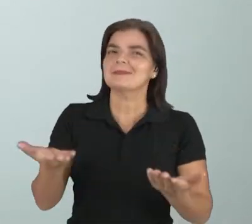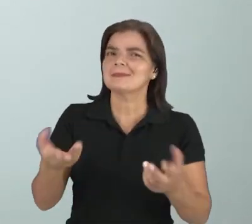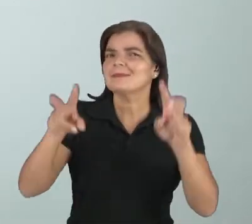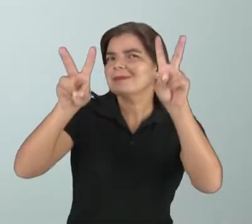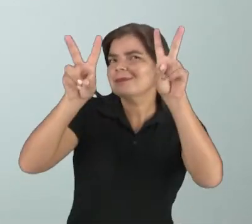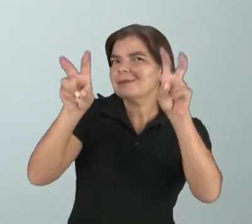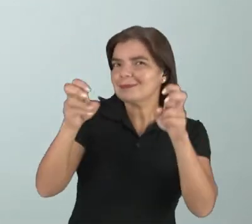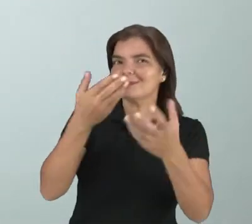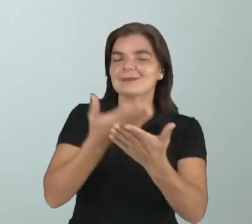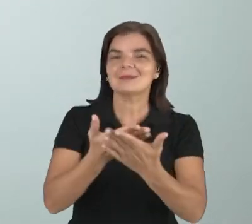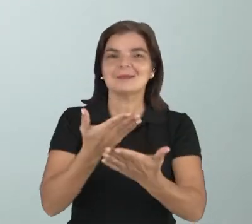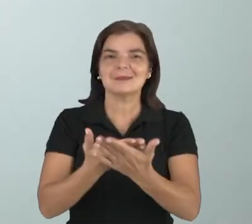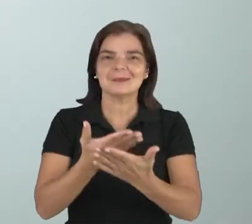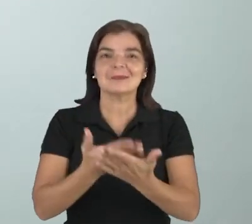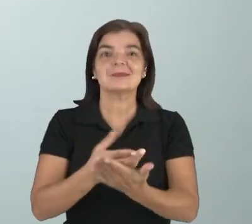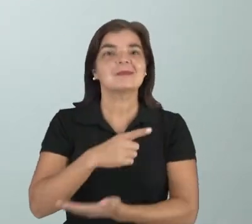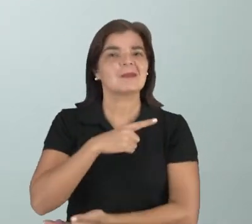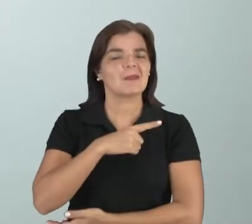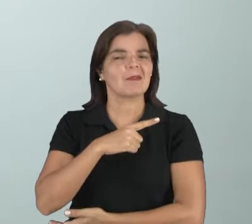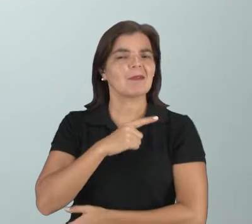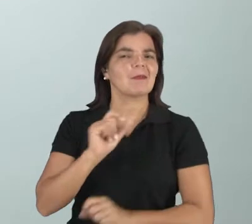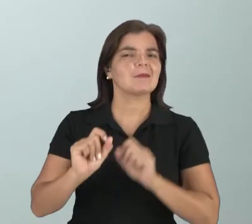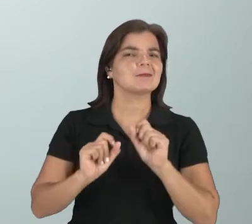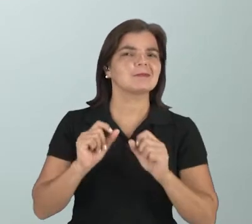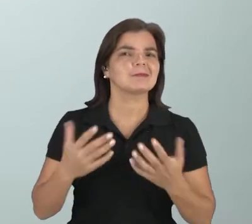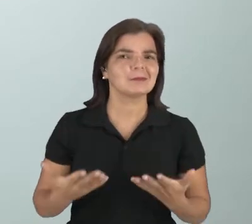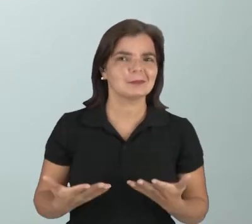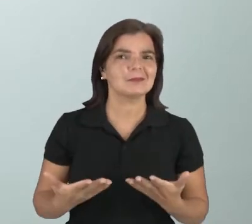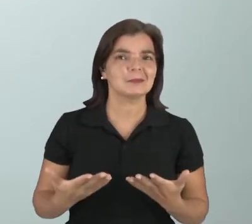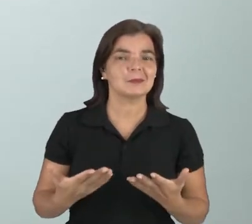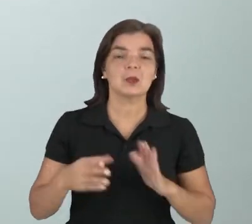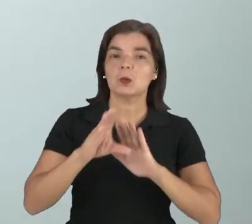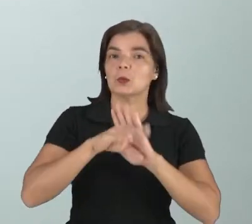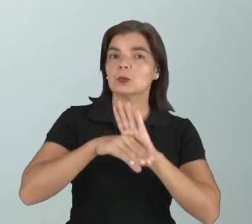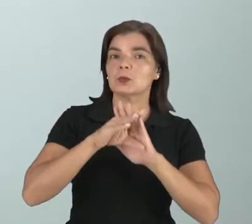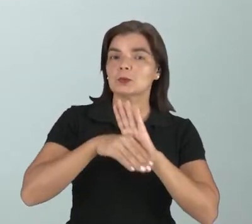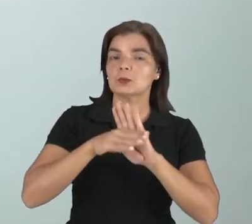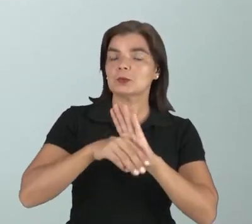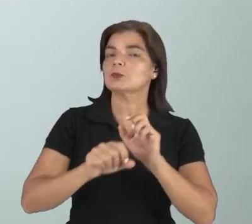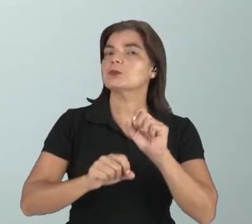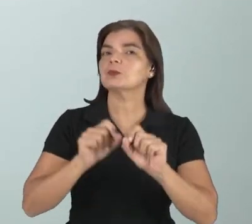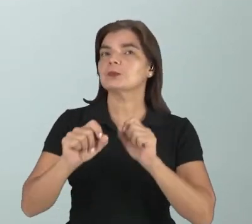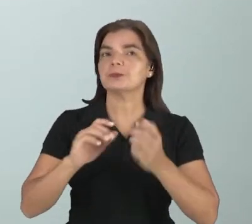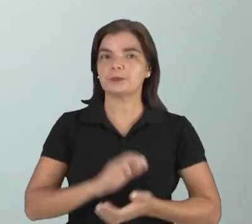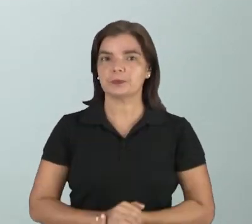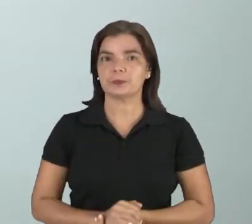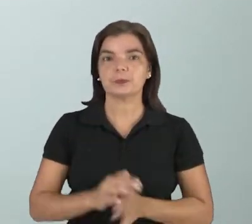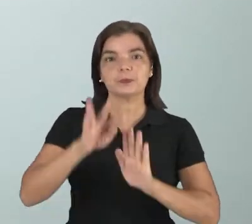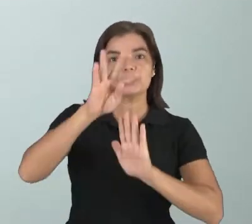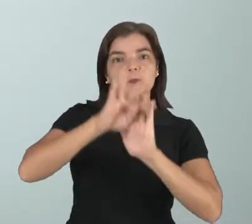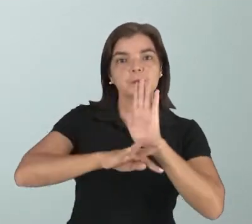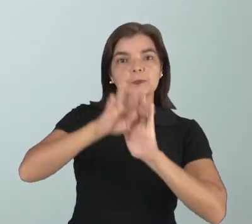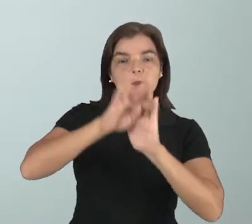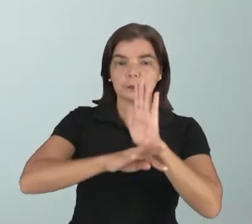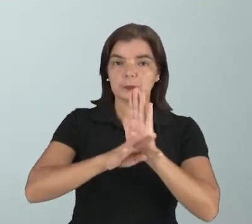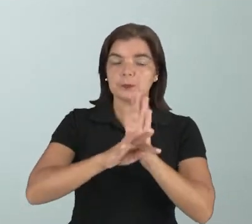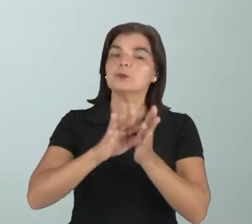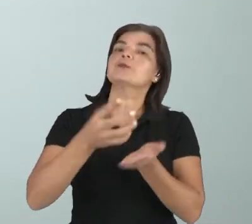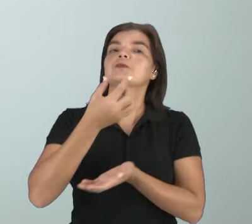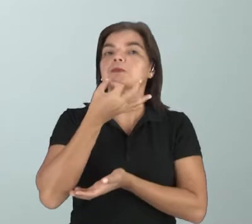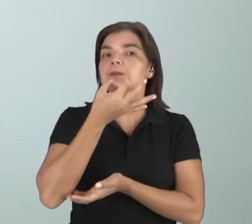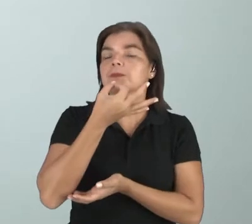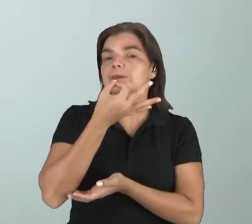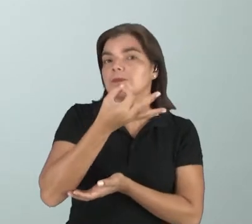o título dessa aula tem como conteúdo o seguinte: textos de opinião, e